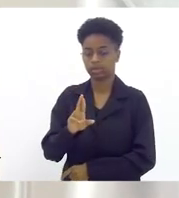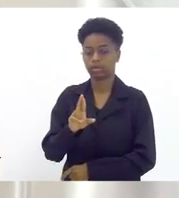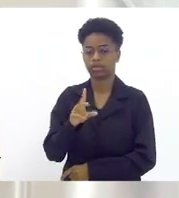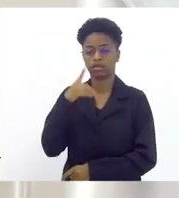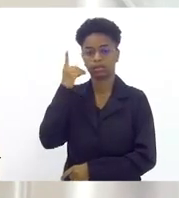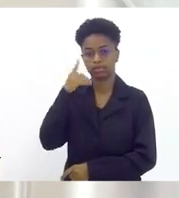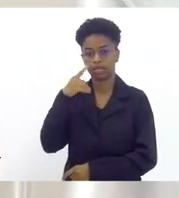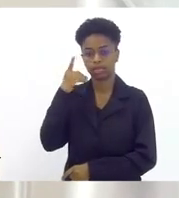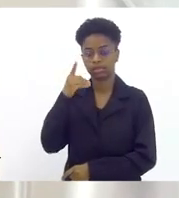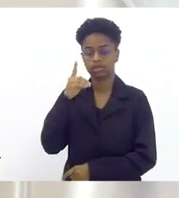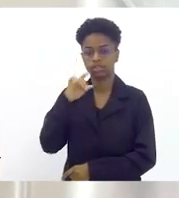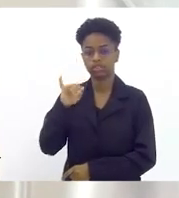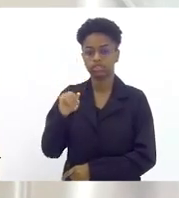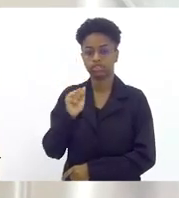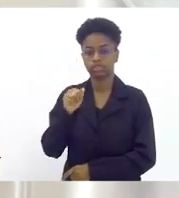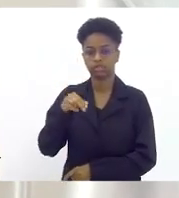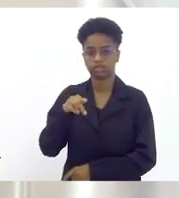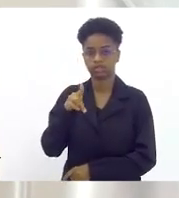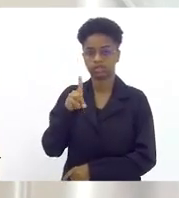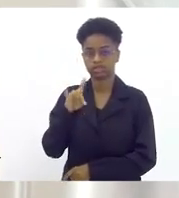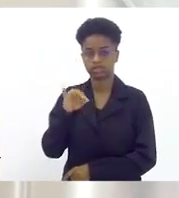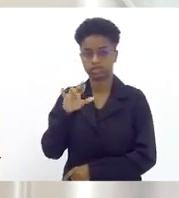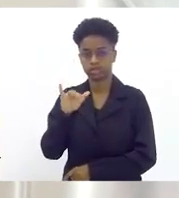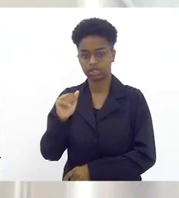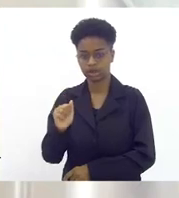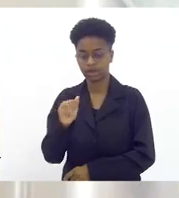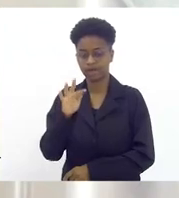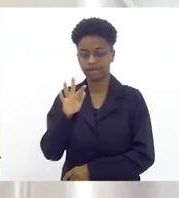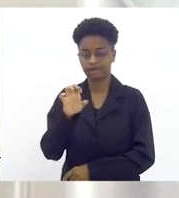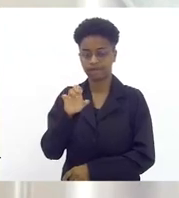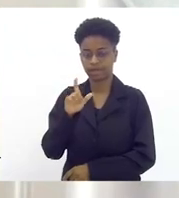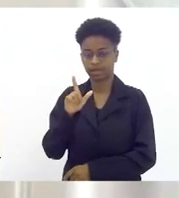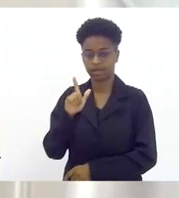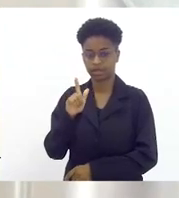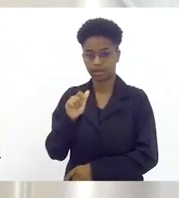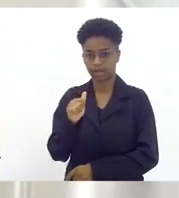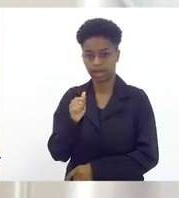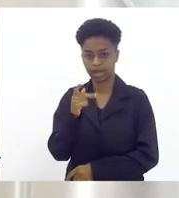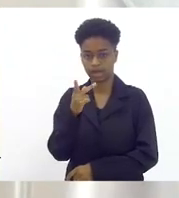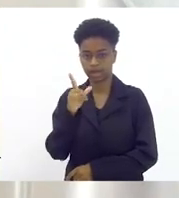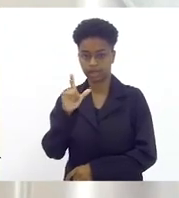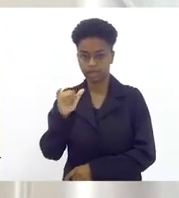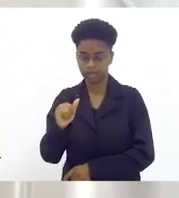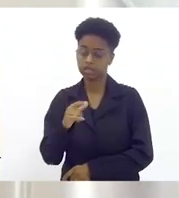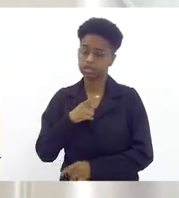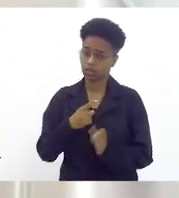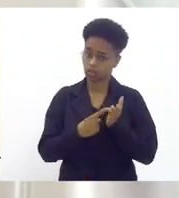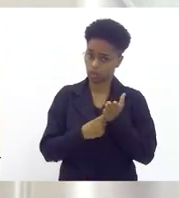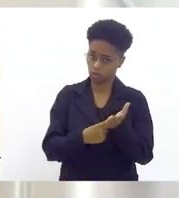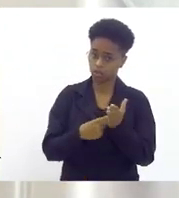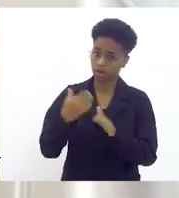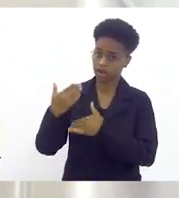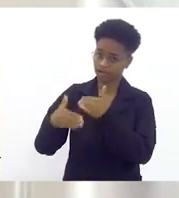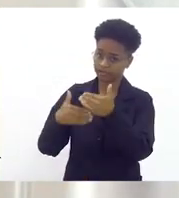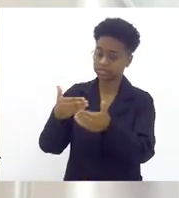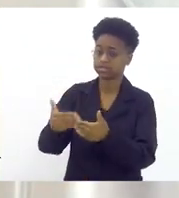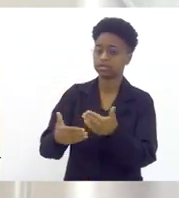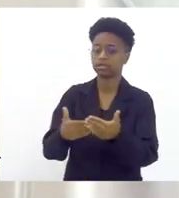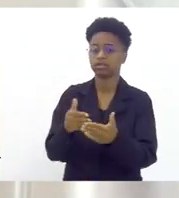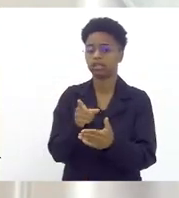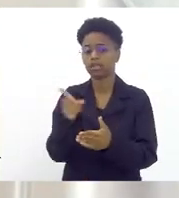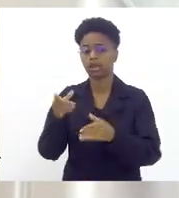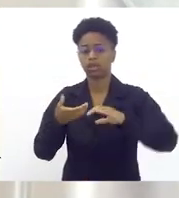Queria anunciar também que a deputada Jandira Fegali se comprometeu a avançar no Congresso Nacional com a pauta das pessoas transexuais